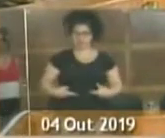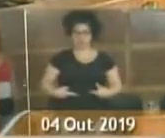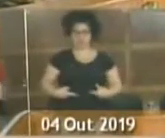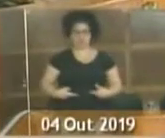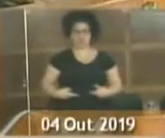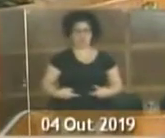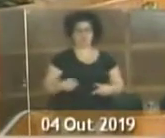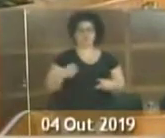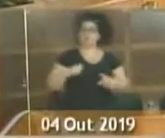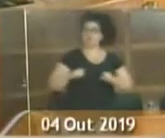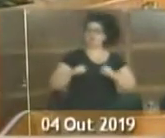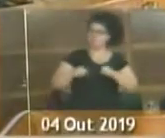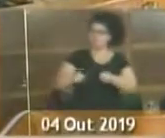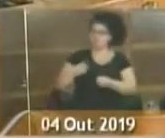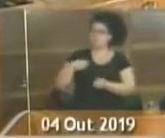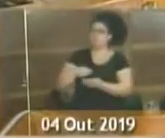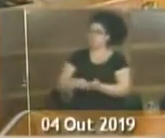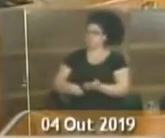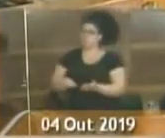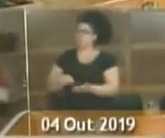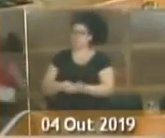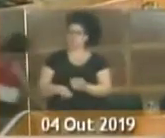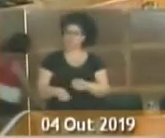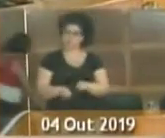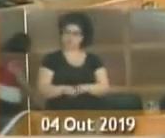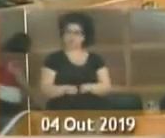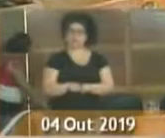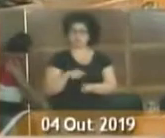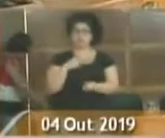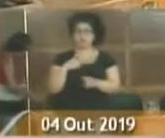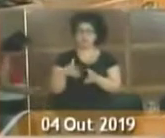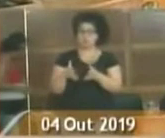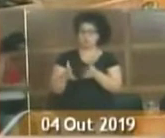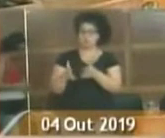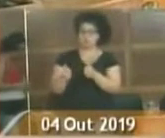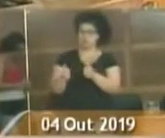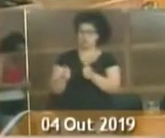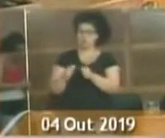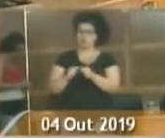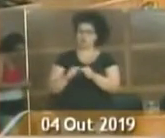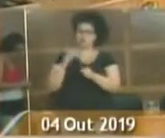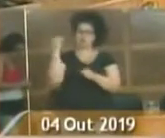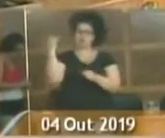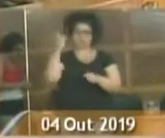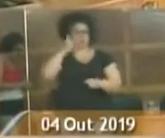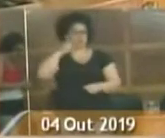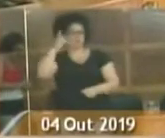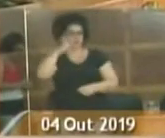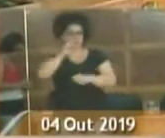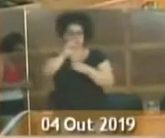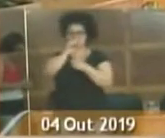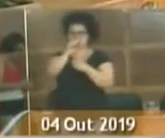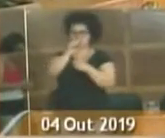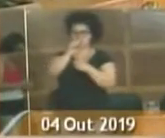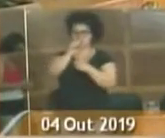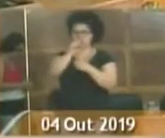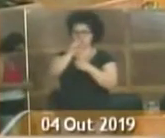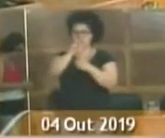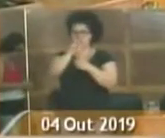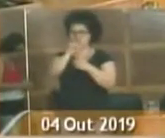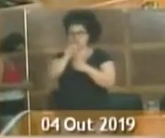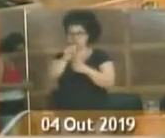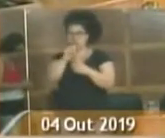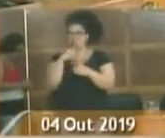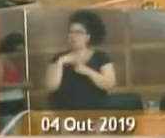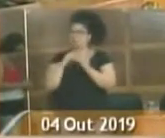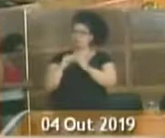luta constante também, um pedido que eu fiz à deputada federal Soraya Santos, aonde